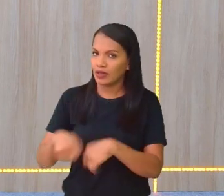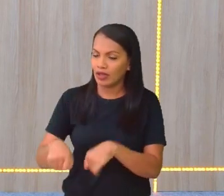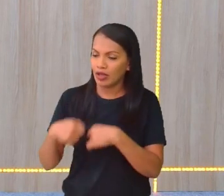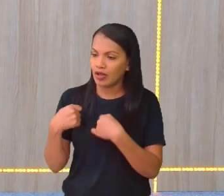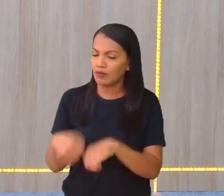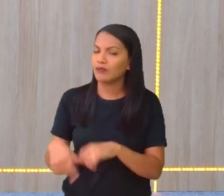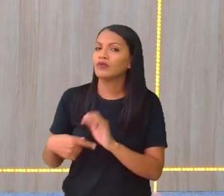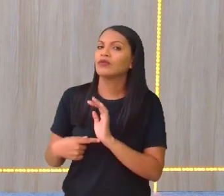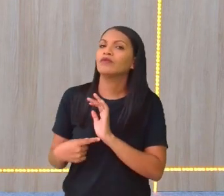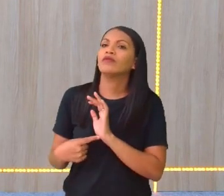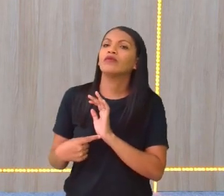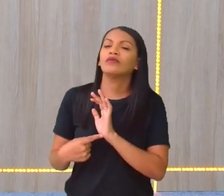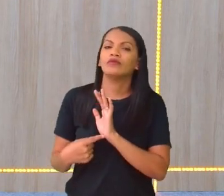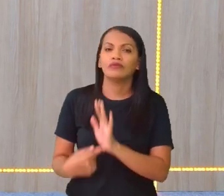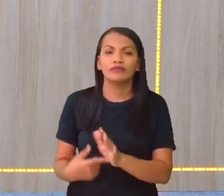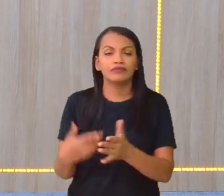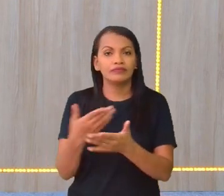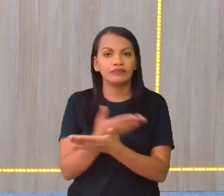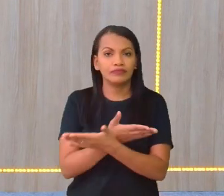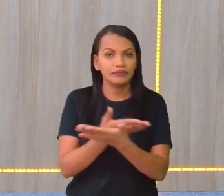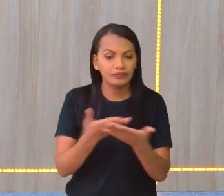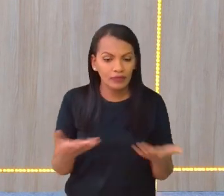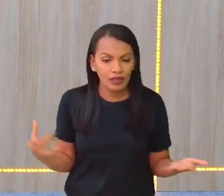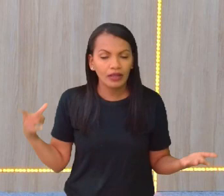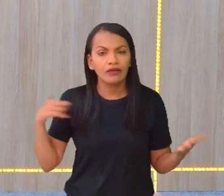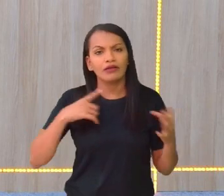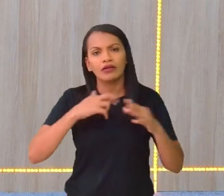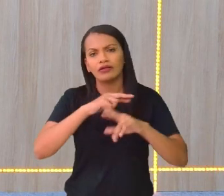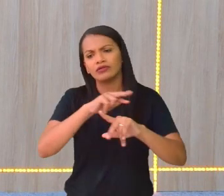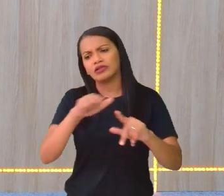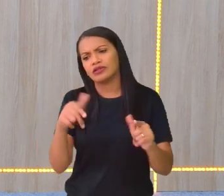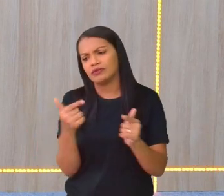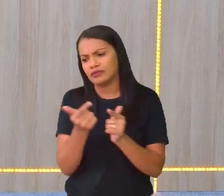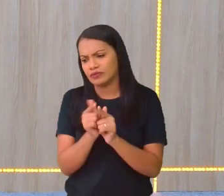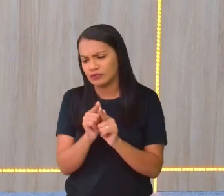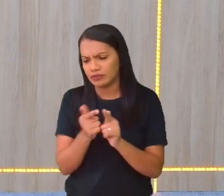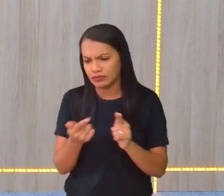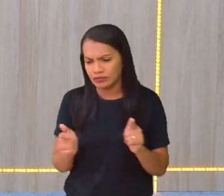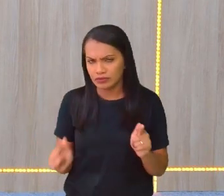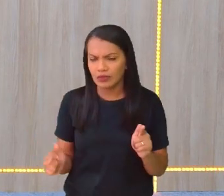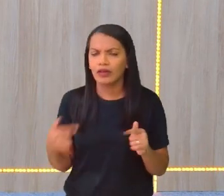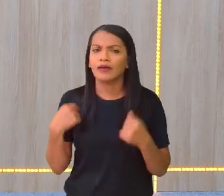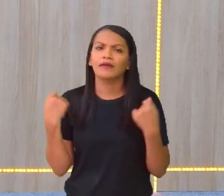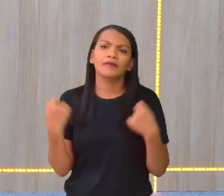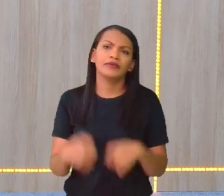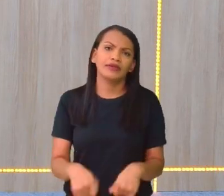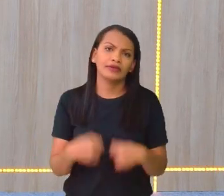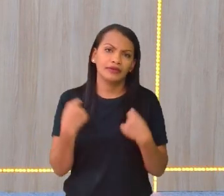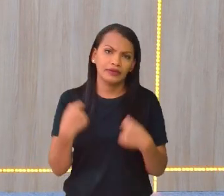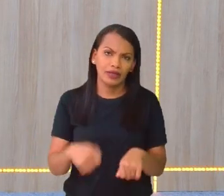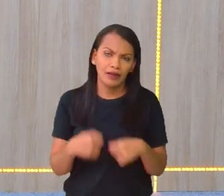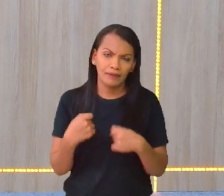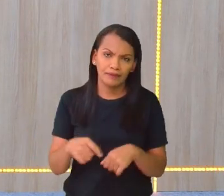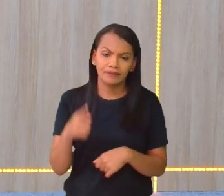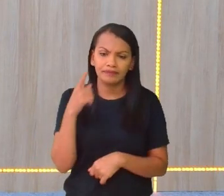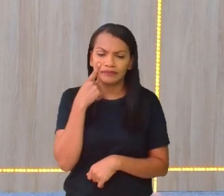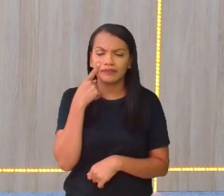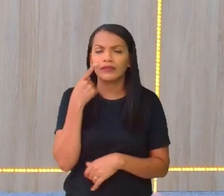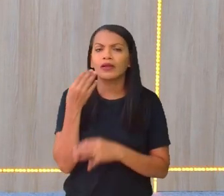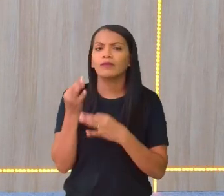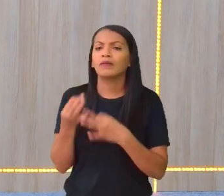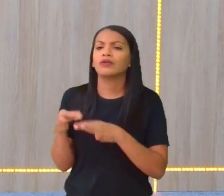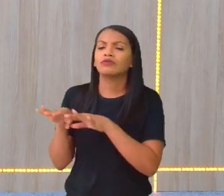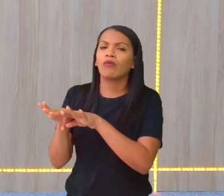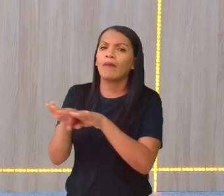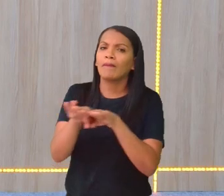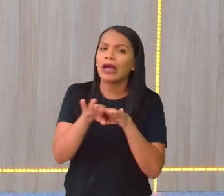apresentei para vocês, diversos tipos de gramática, não é? Devemos estar ali na normativa, na norma padrão,